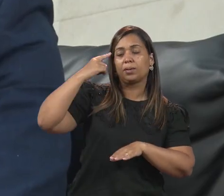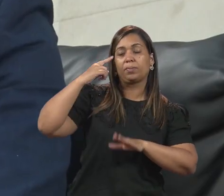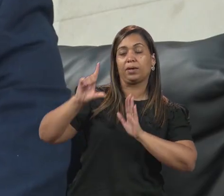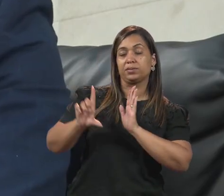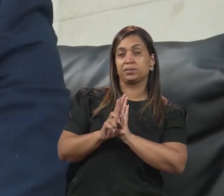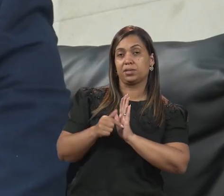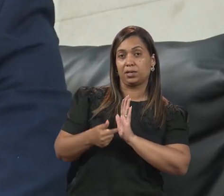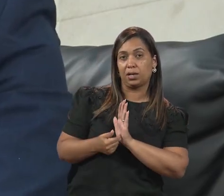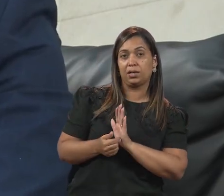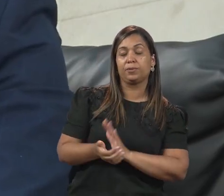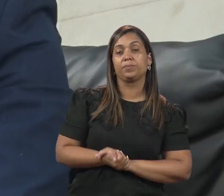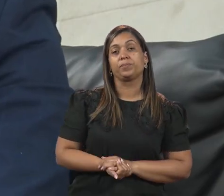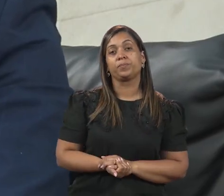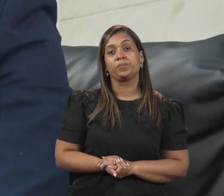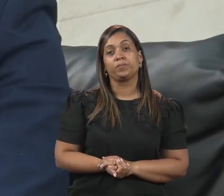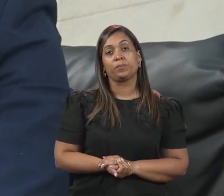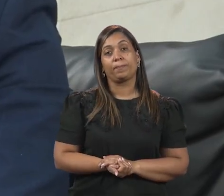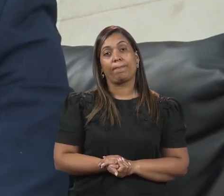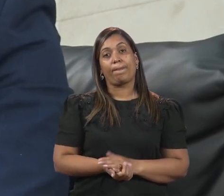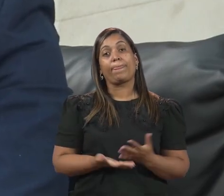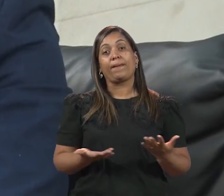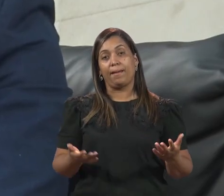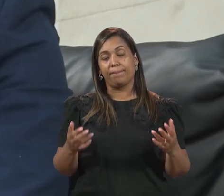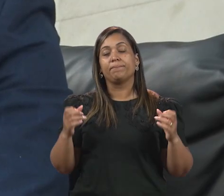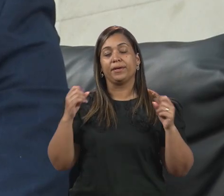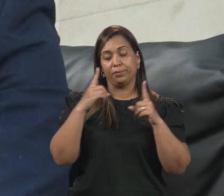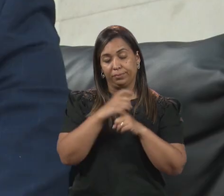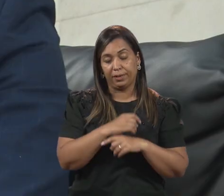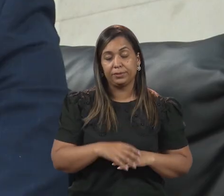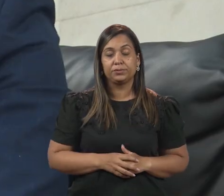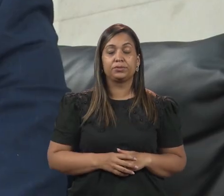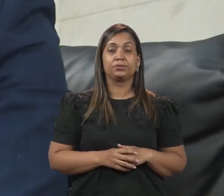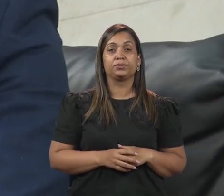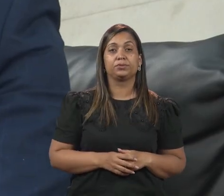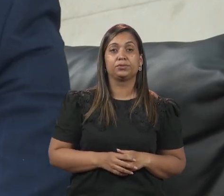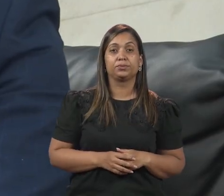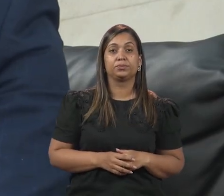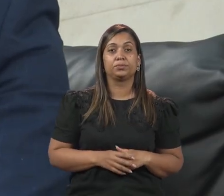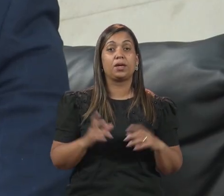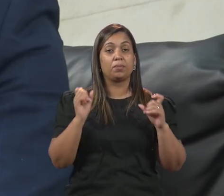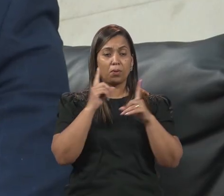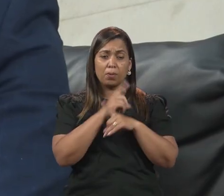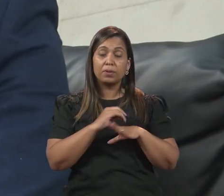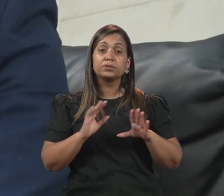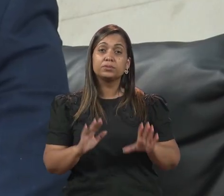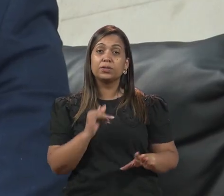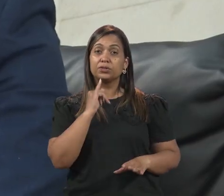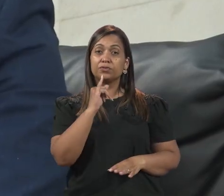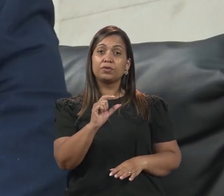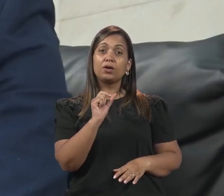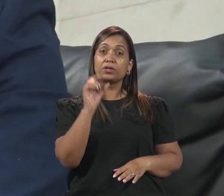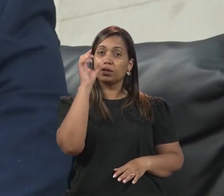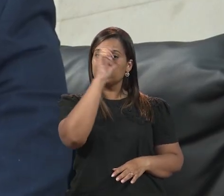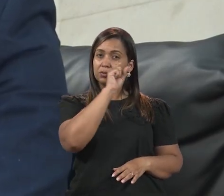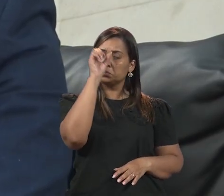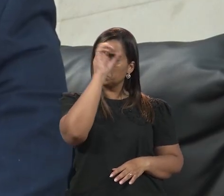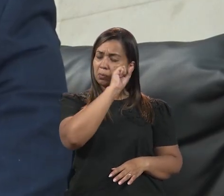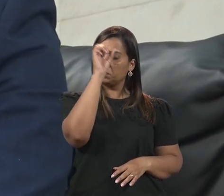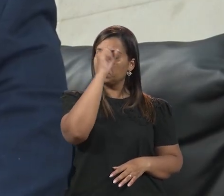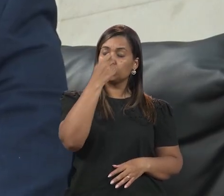a nossa função aqui, é bem complexo, muito complexo, mas eu digo de um grande